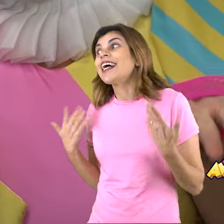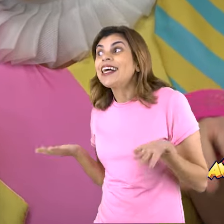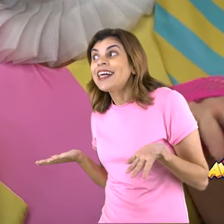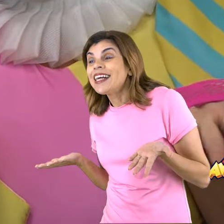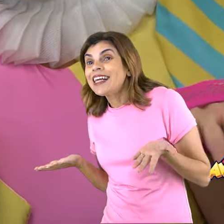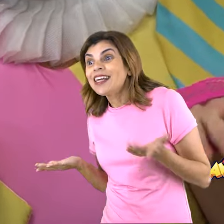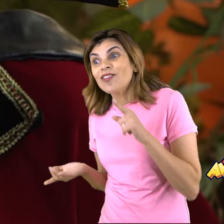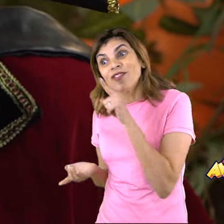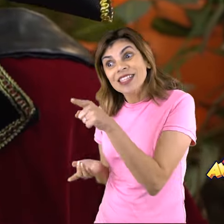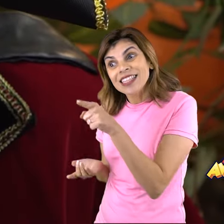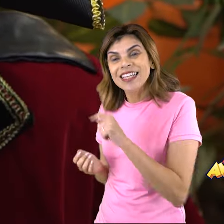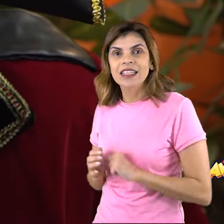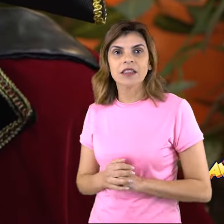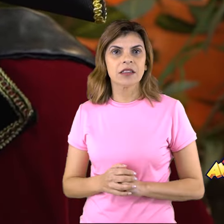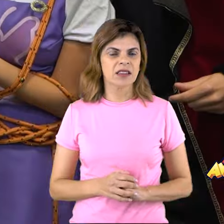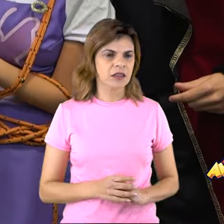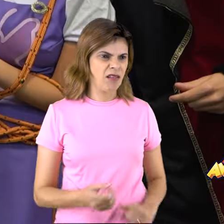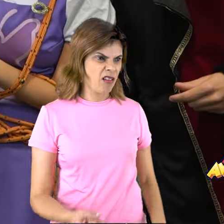você